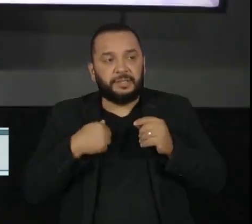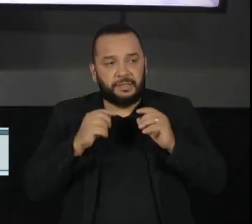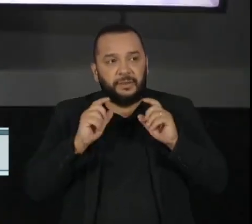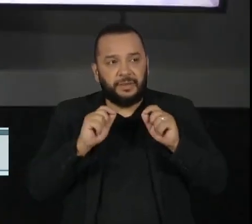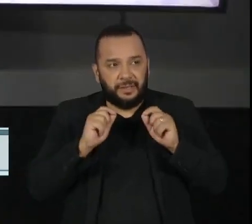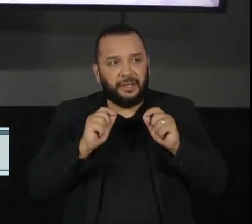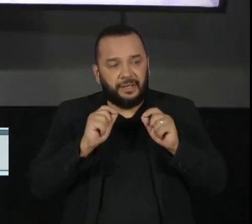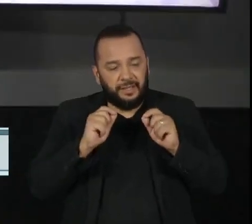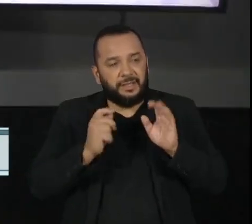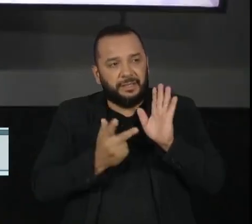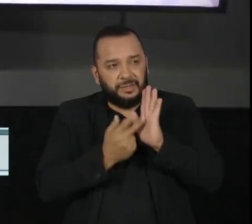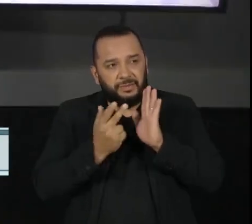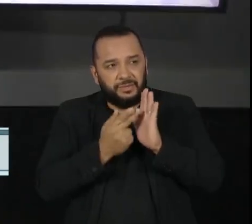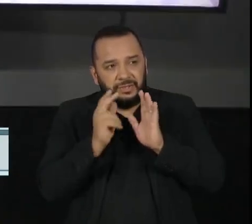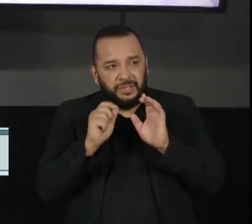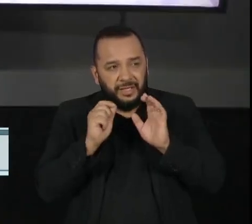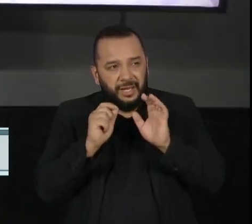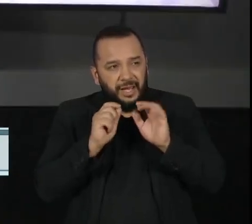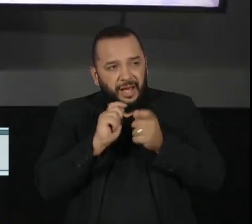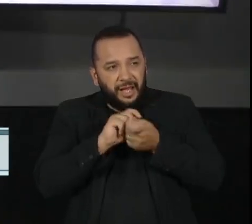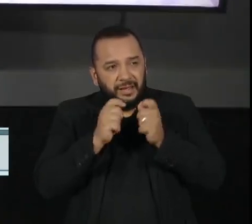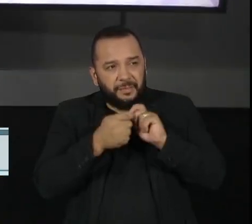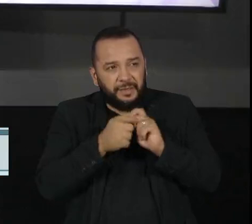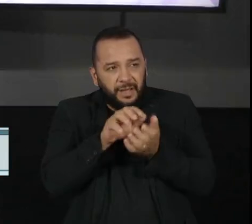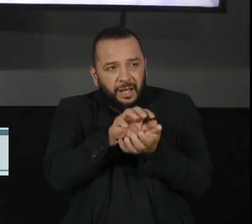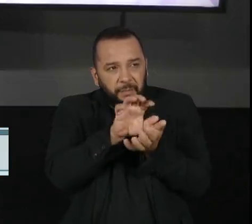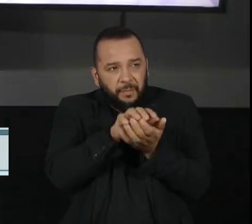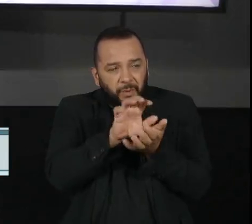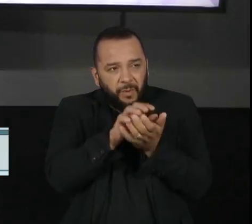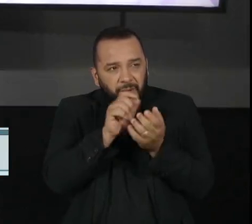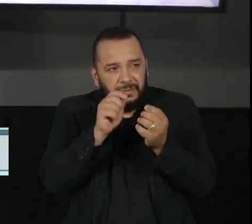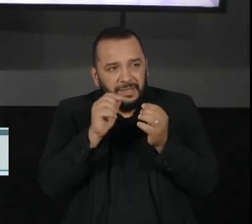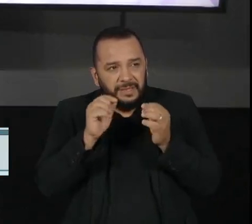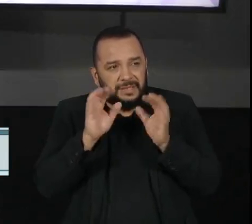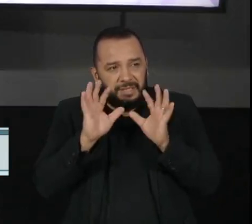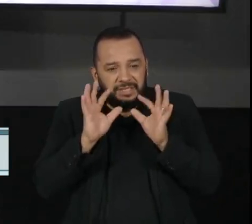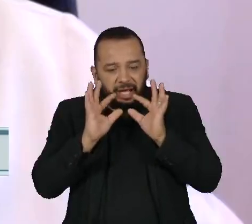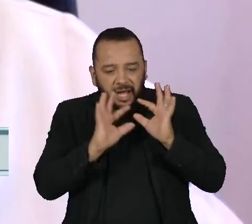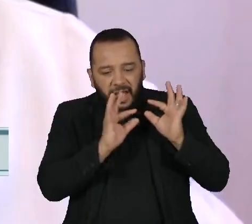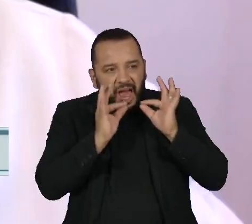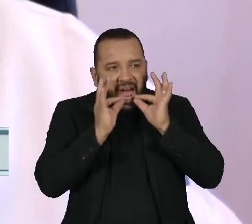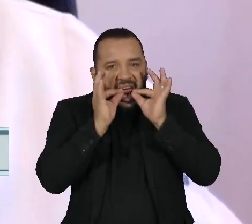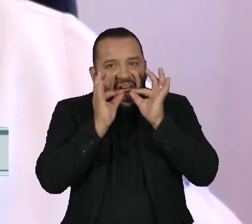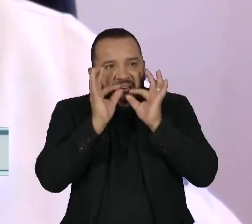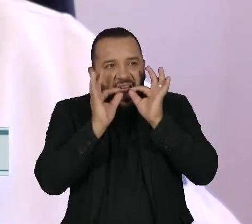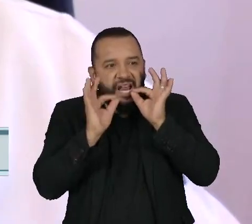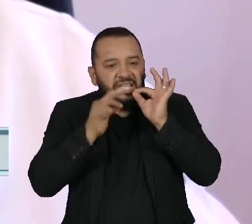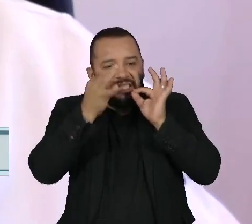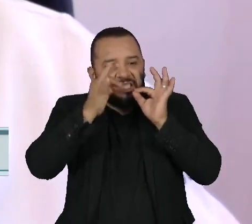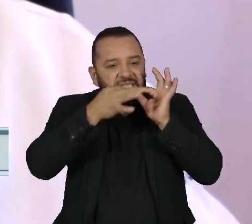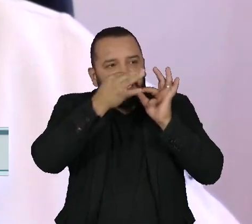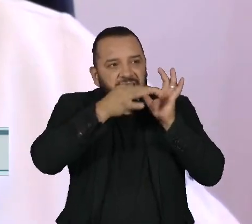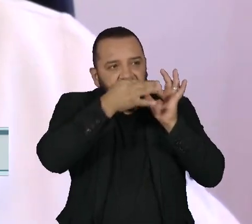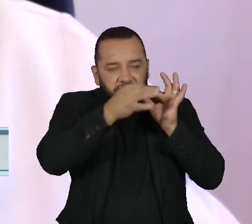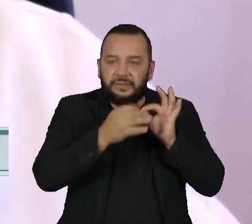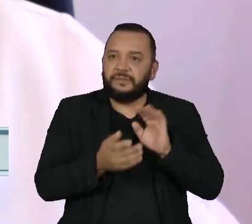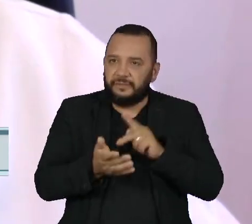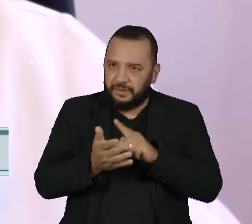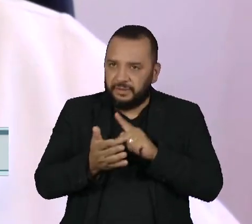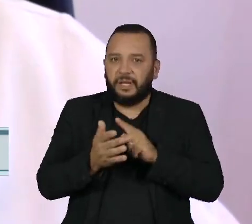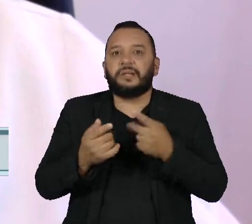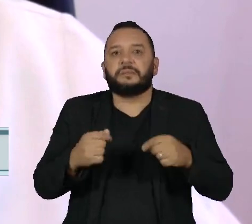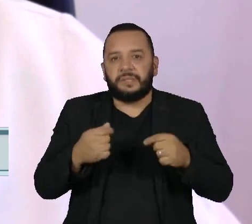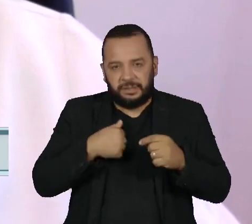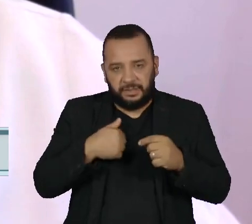região, né? Exato. É uma área que, a depender do porte da cirurgia, podem acontecer diversas alterações